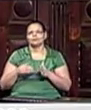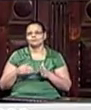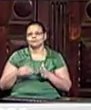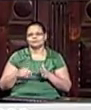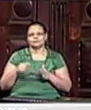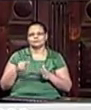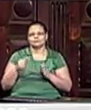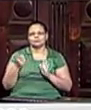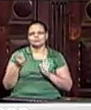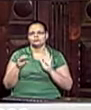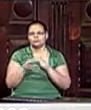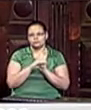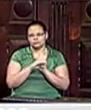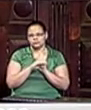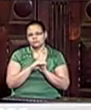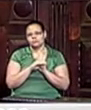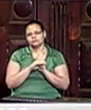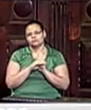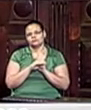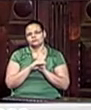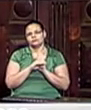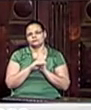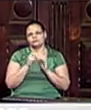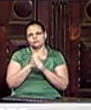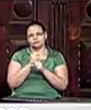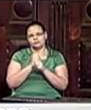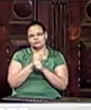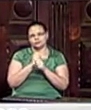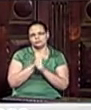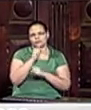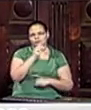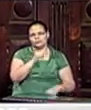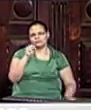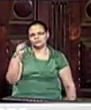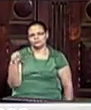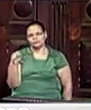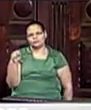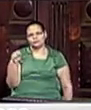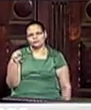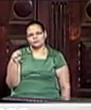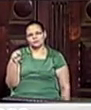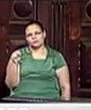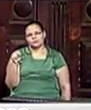da Constituição, já no ano de 88,